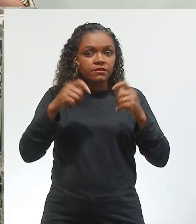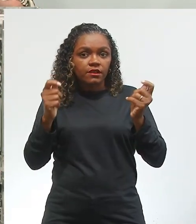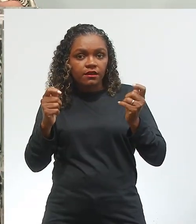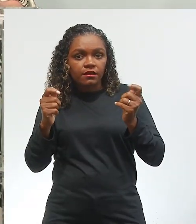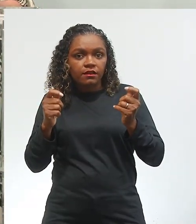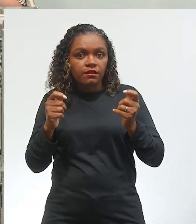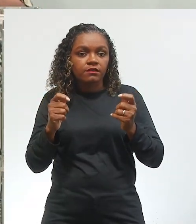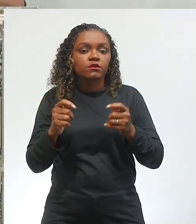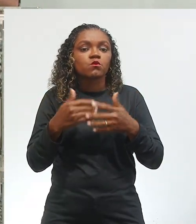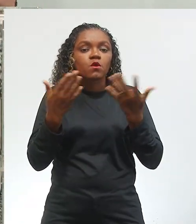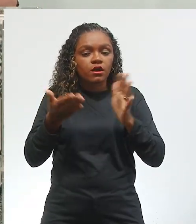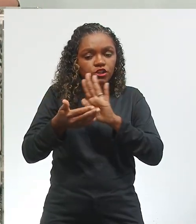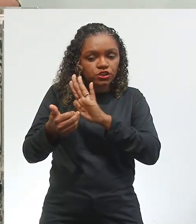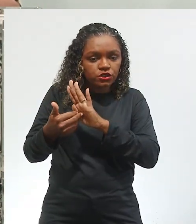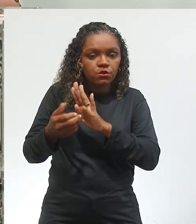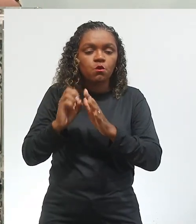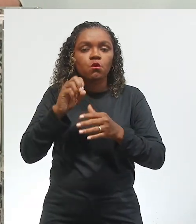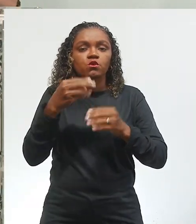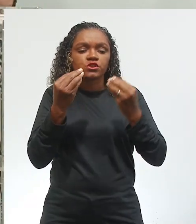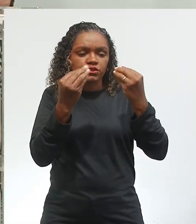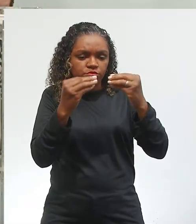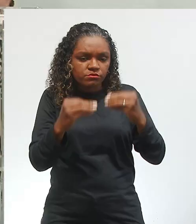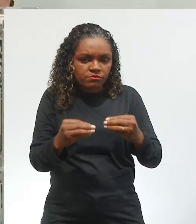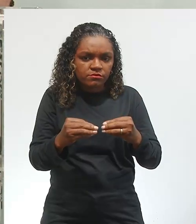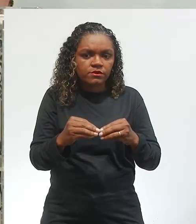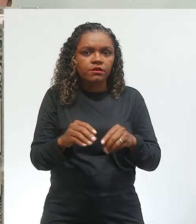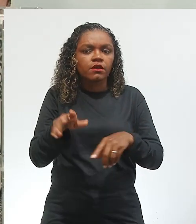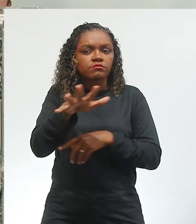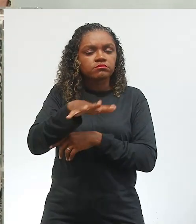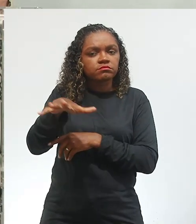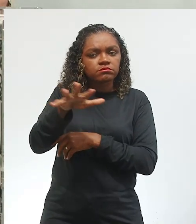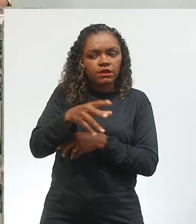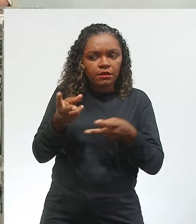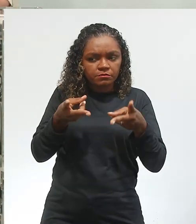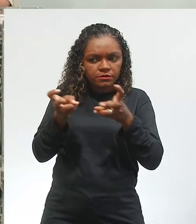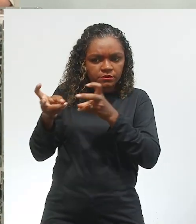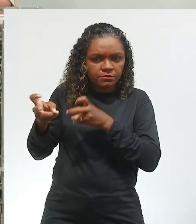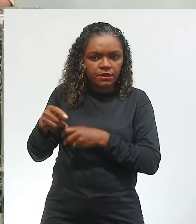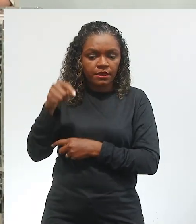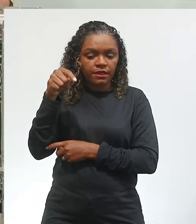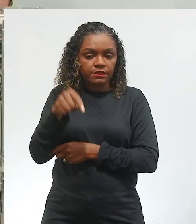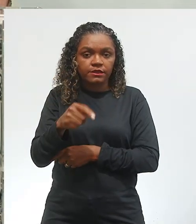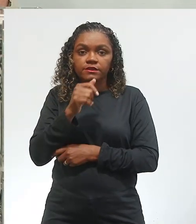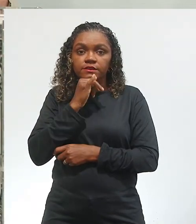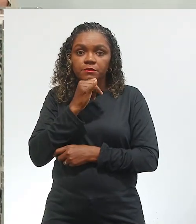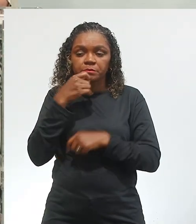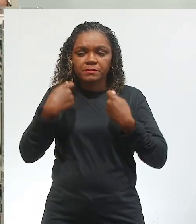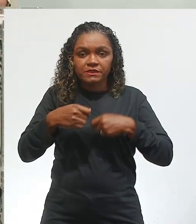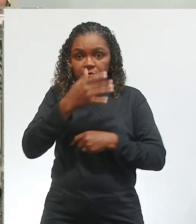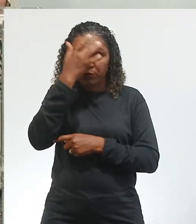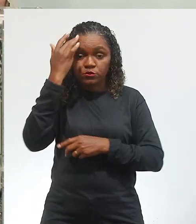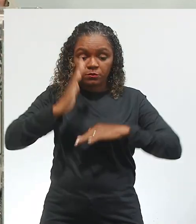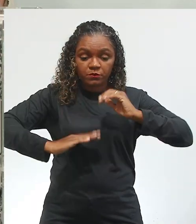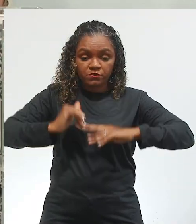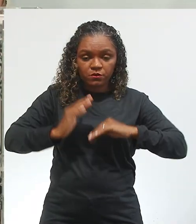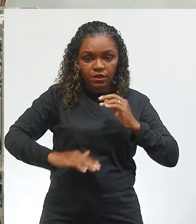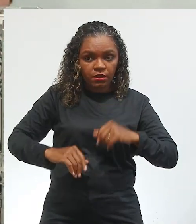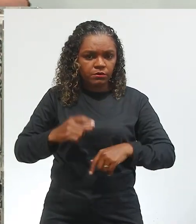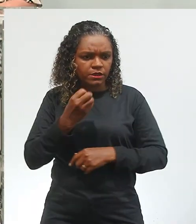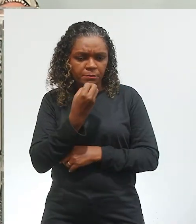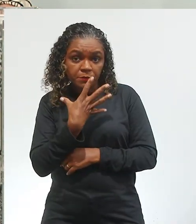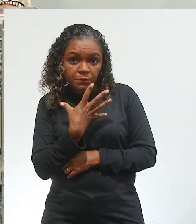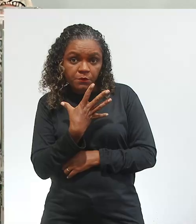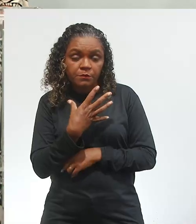esses canais, né? Eles estão nos locais corretos, locais onde tem mais pessoas que precisam daquele serviço, ele está sendo